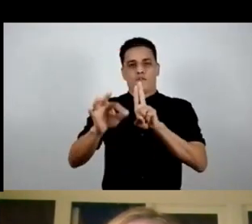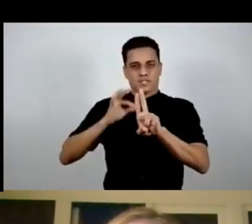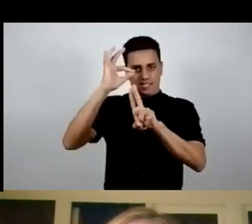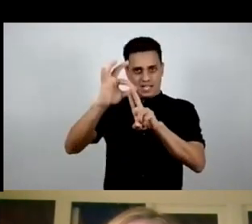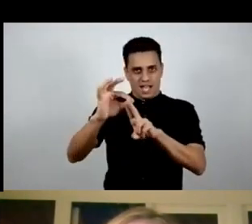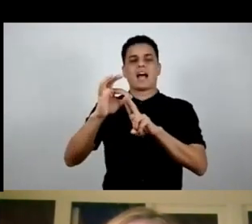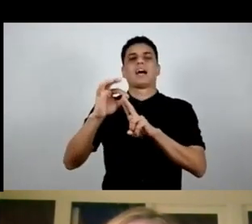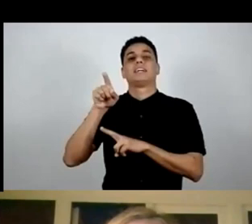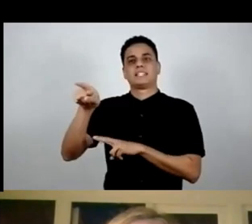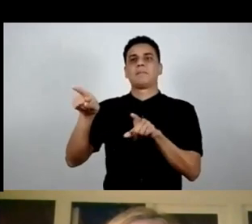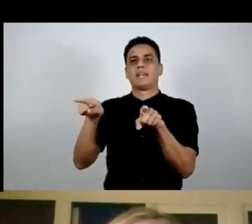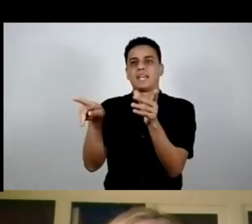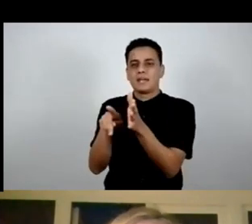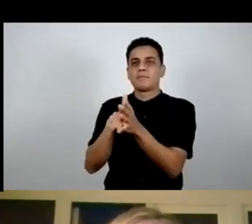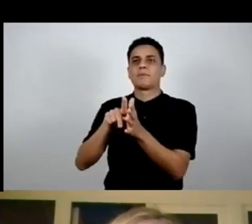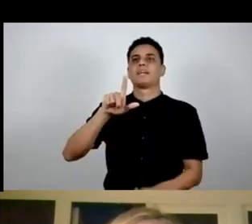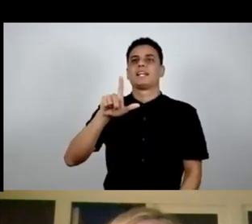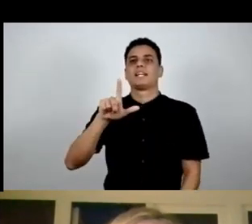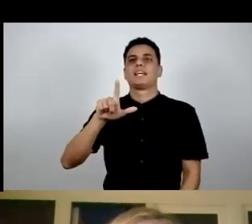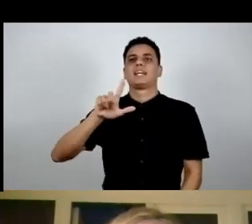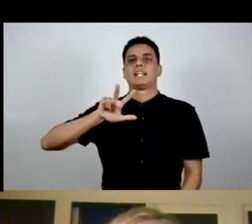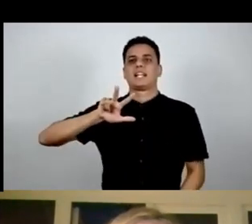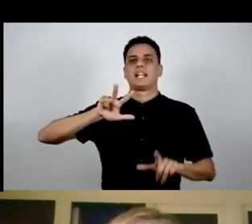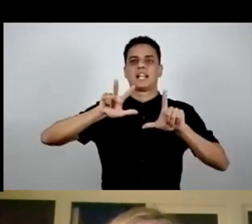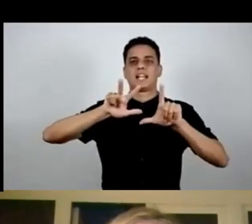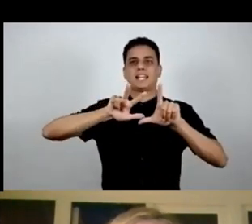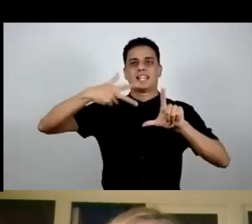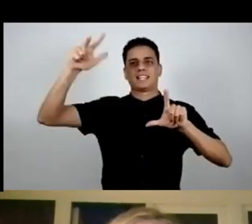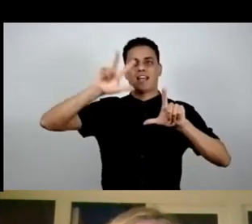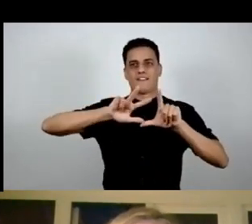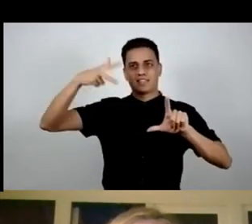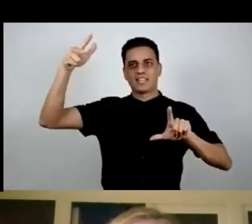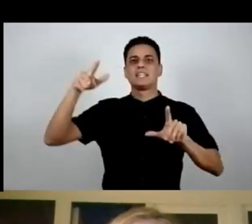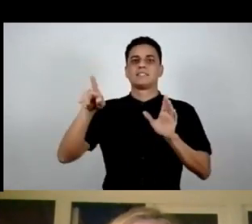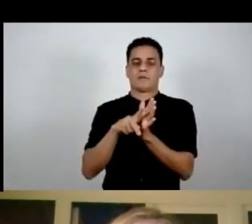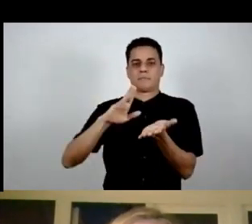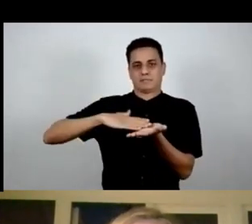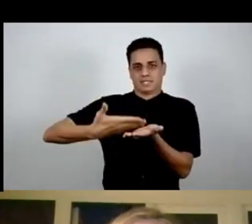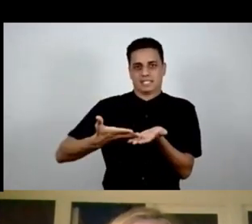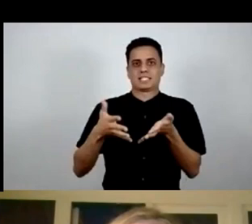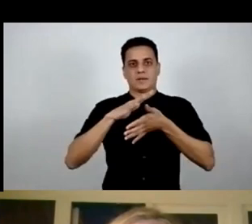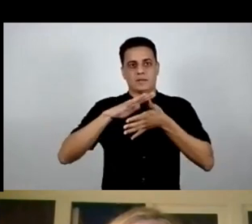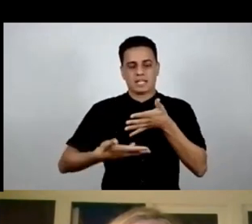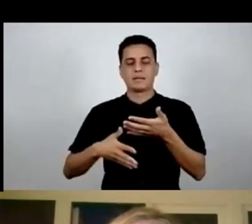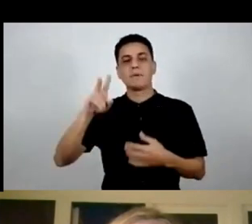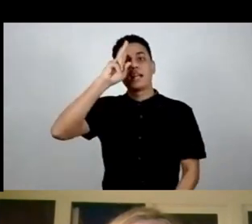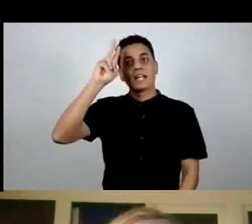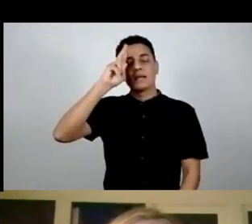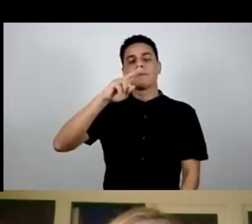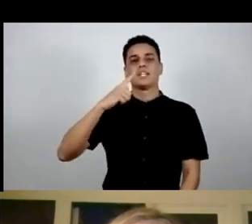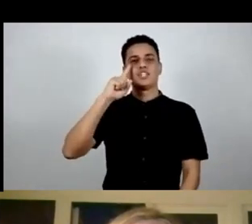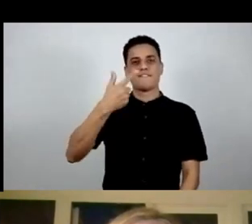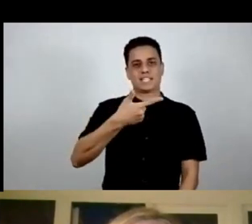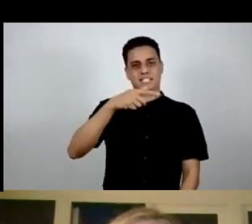Latravires, que participou com tradução de Libras para essa primeira edição. E lembrar que no dia 25 de agosto vai ter uma